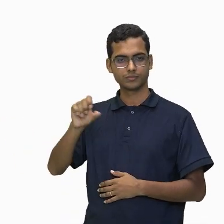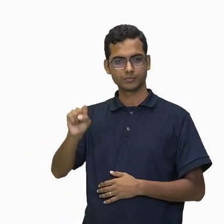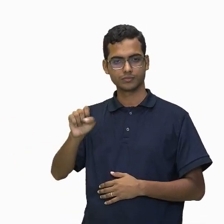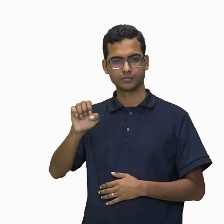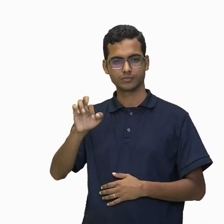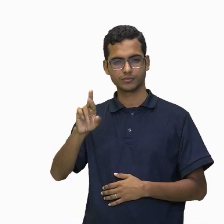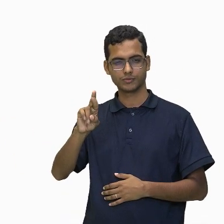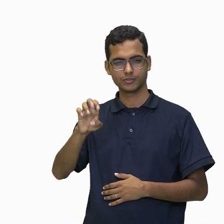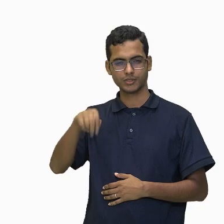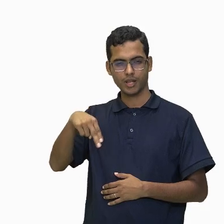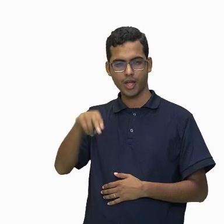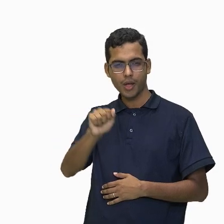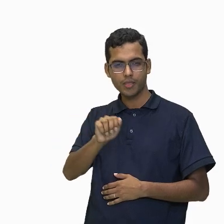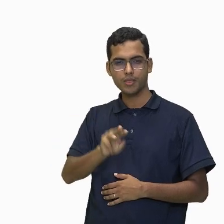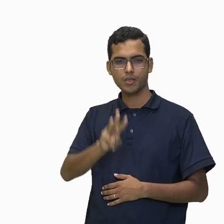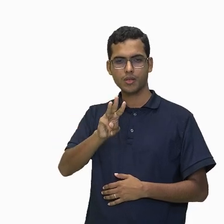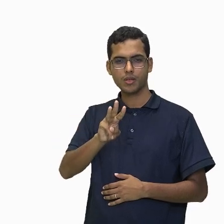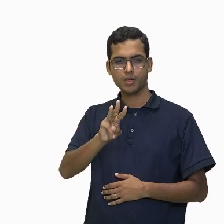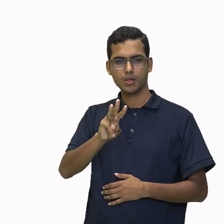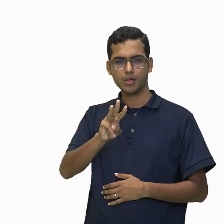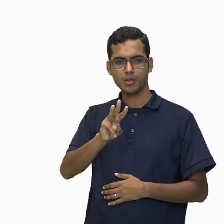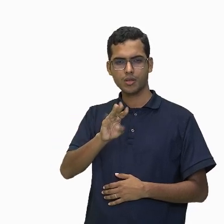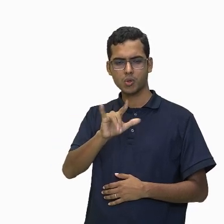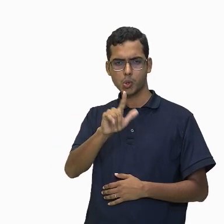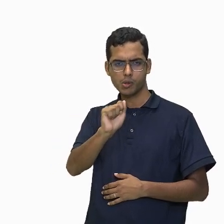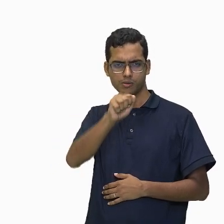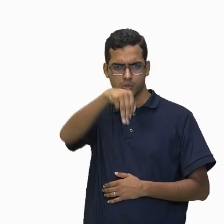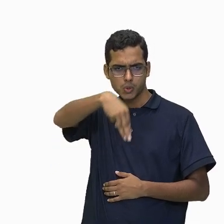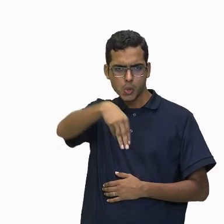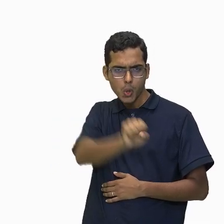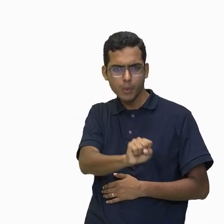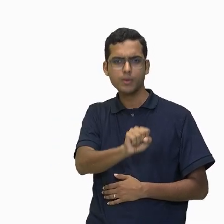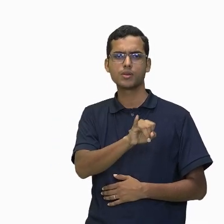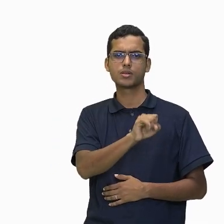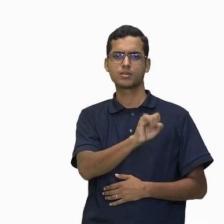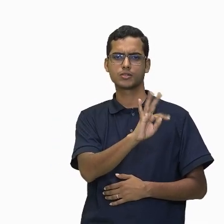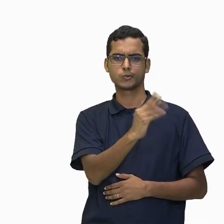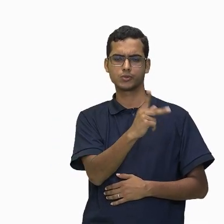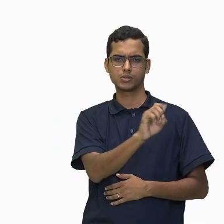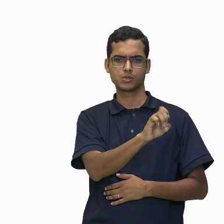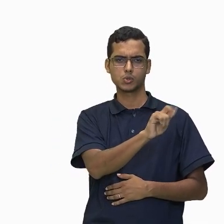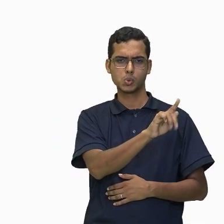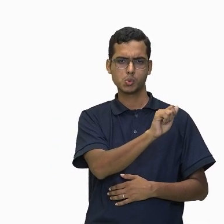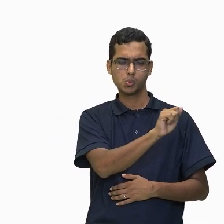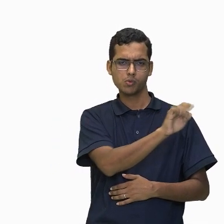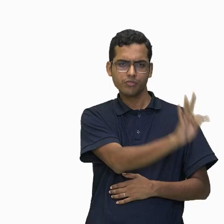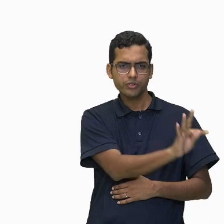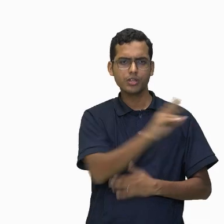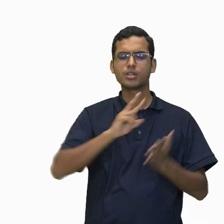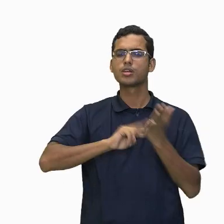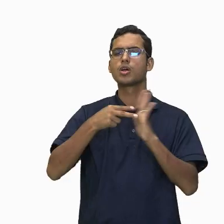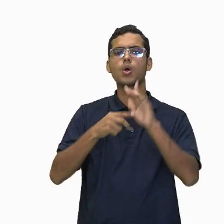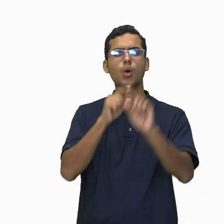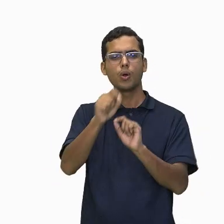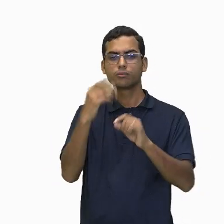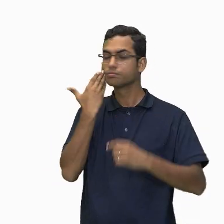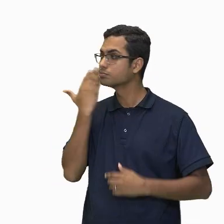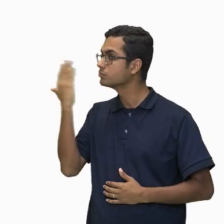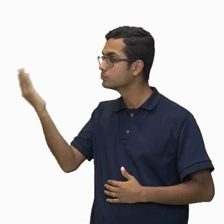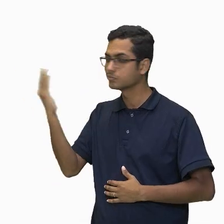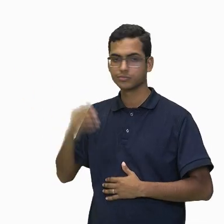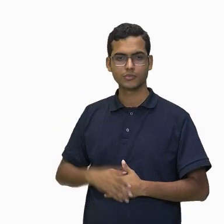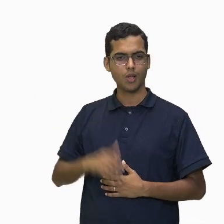GOAT. A Serena Williams é a melhor de todos os tempos, ok?